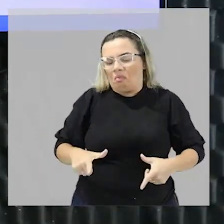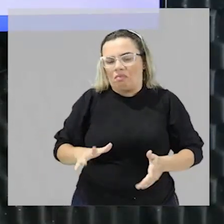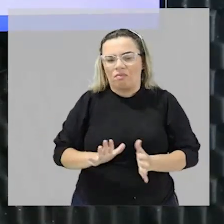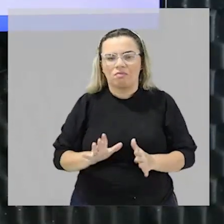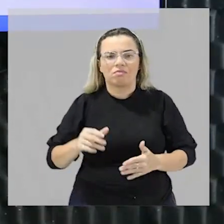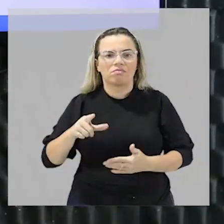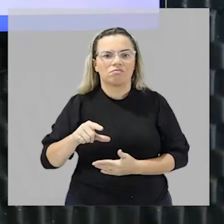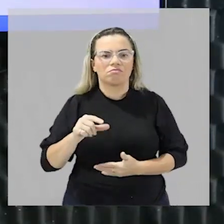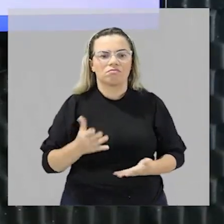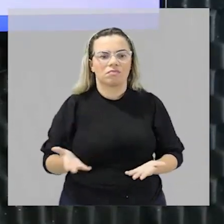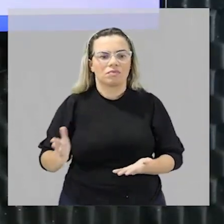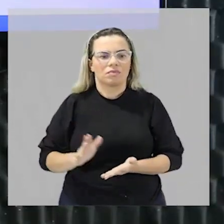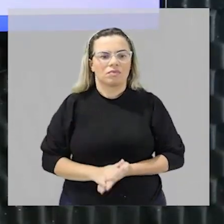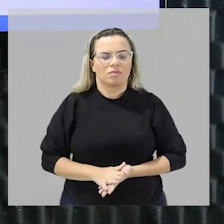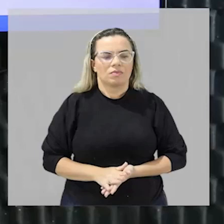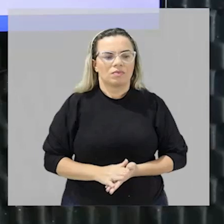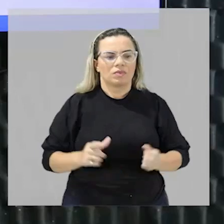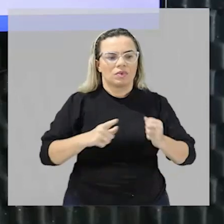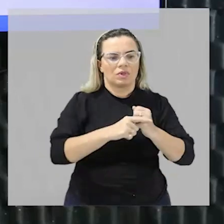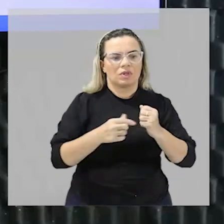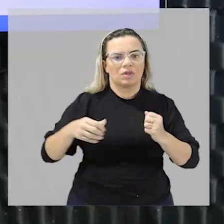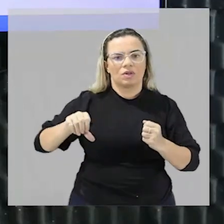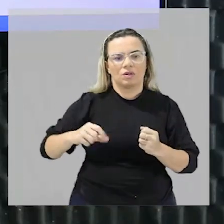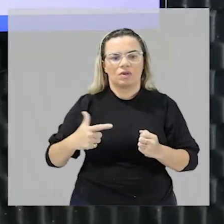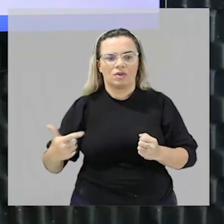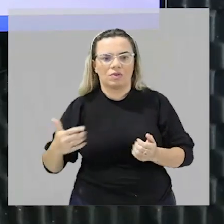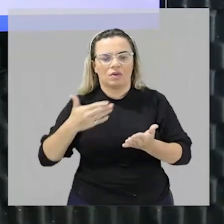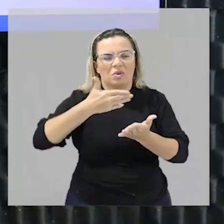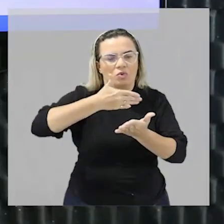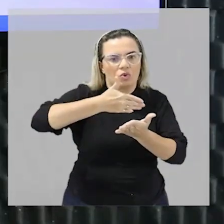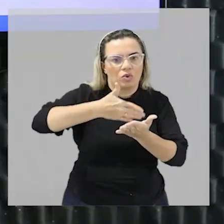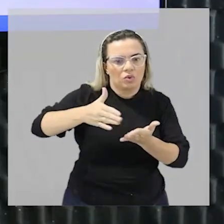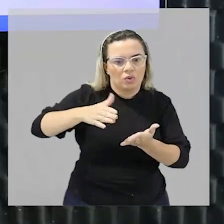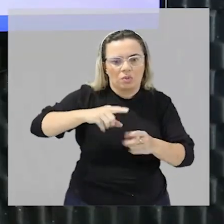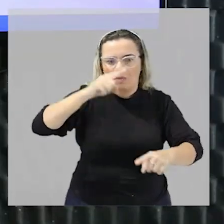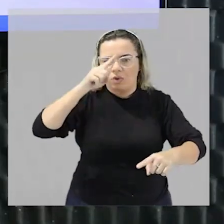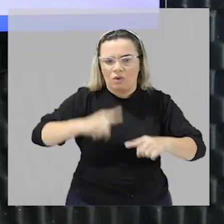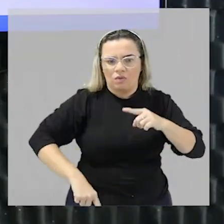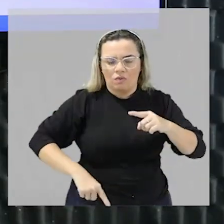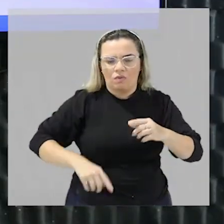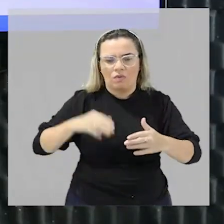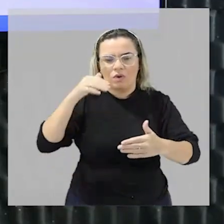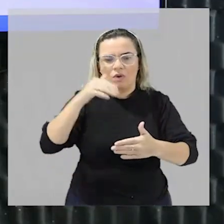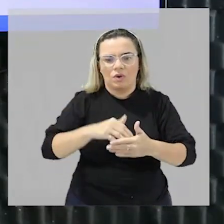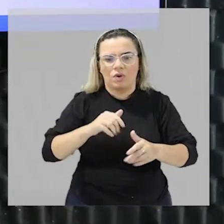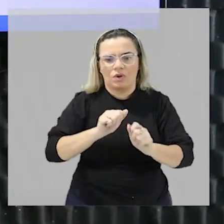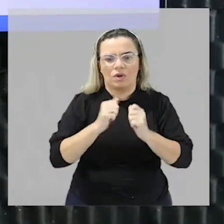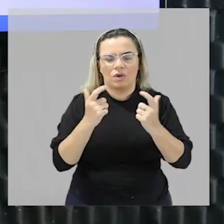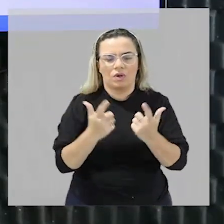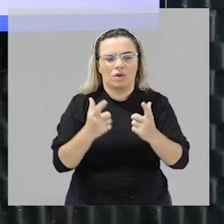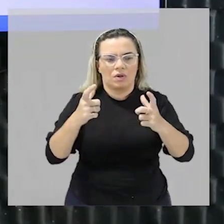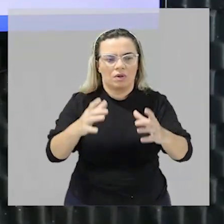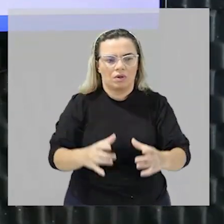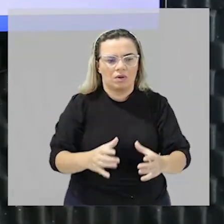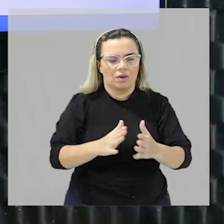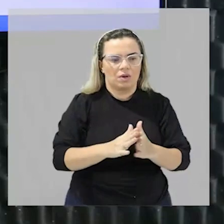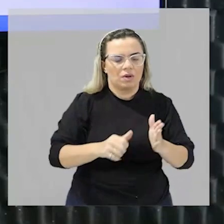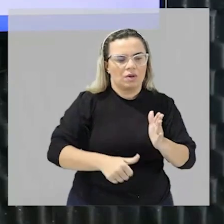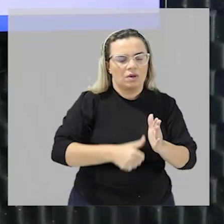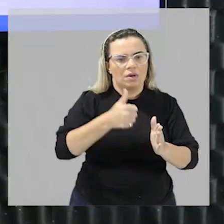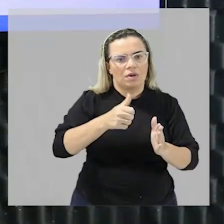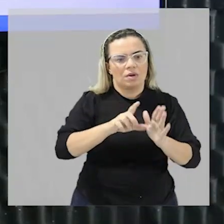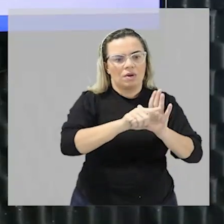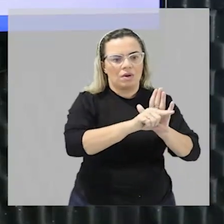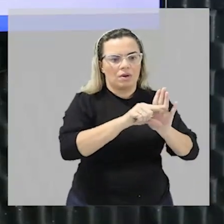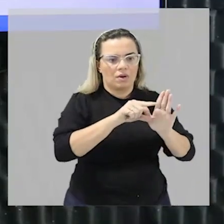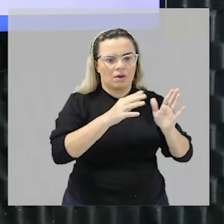São excluídos de votar nas assembleias paroquiais: 1. Os menores de 25 anos, nos quais